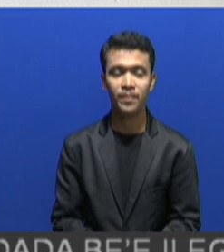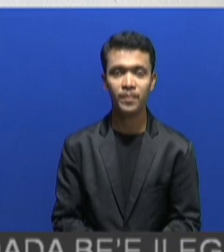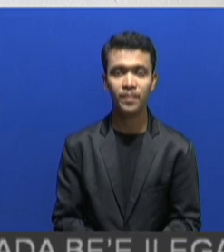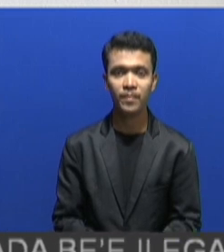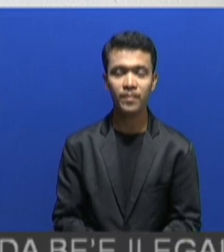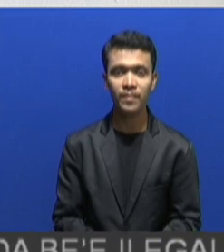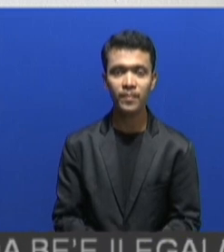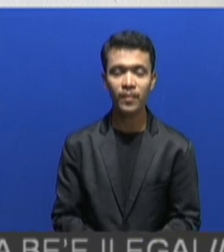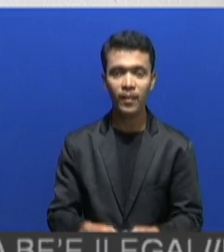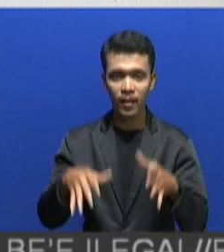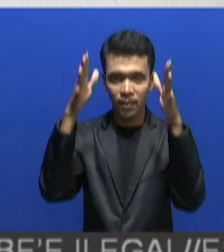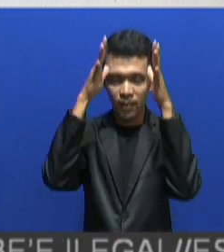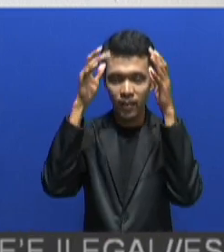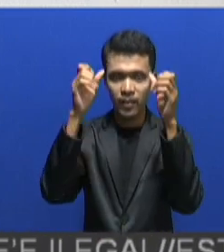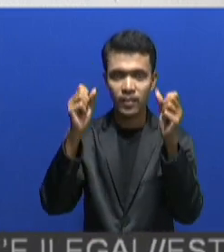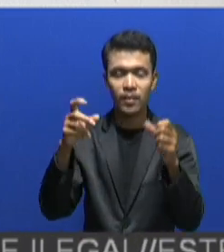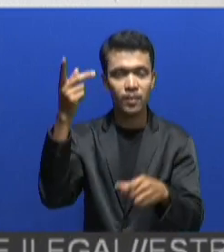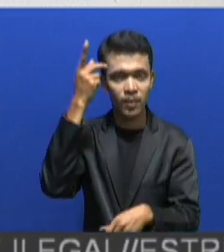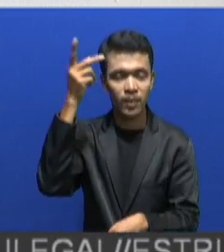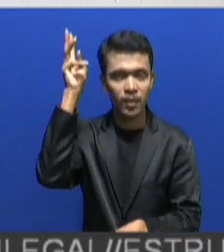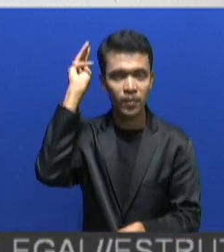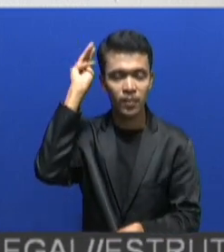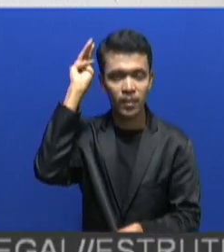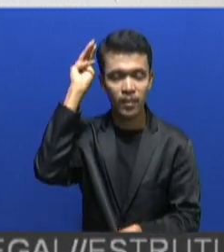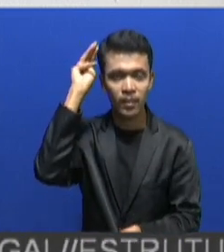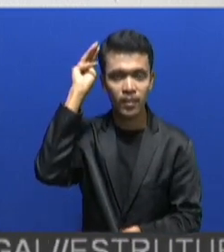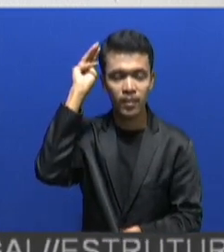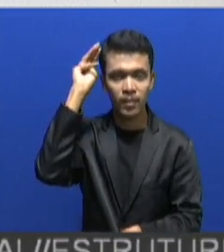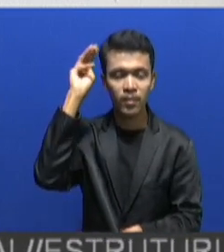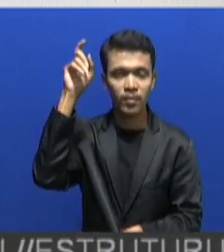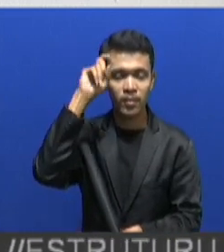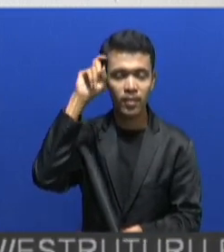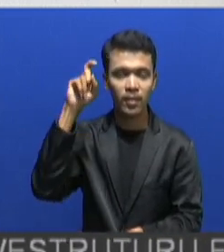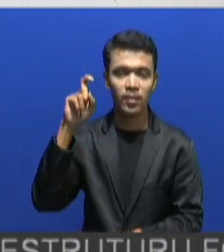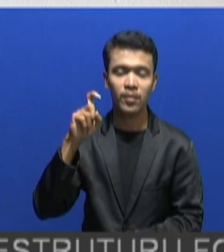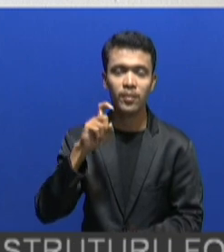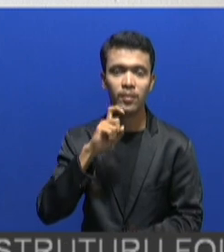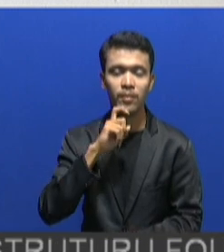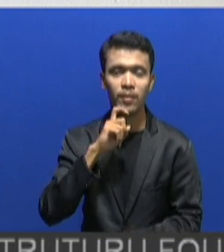E senor presidente, senor primero ministro, Xanana,